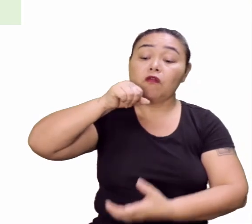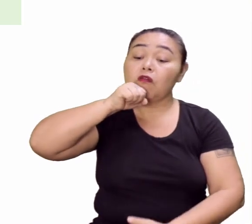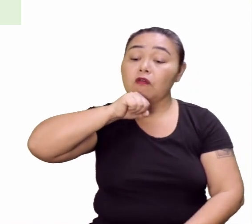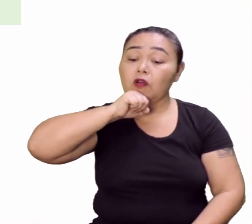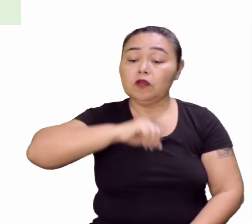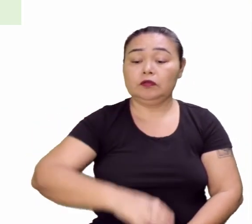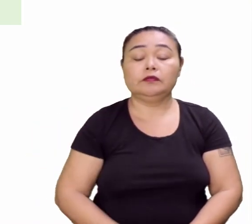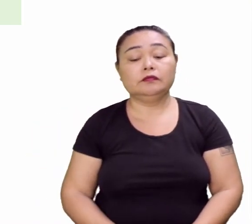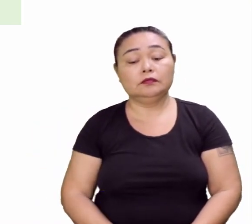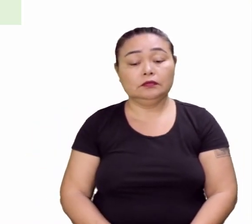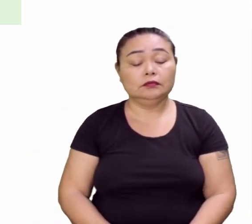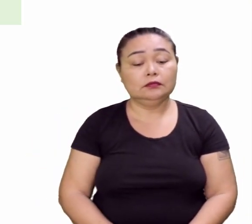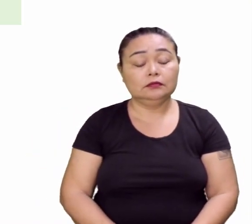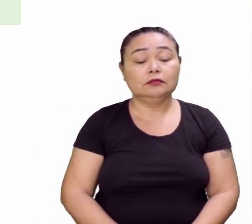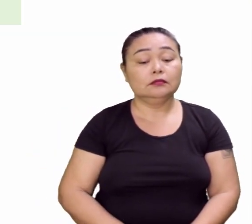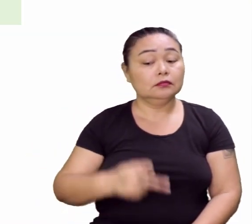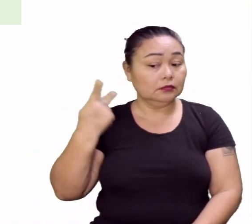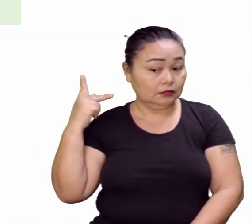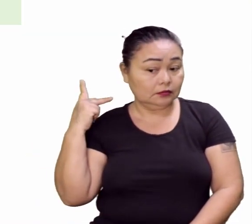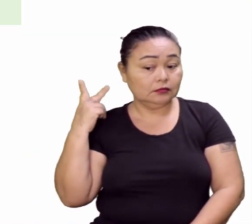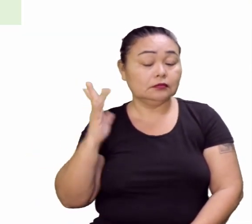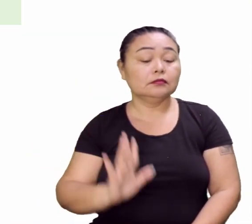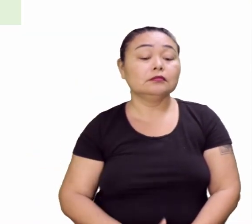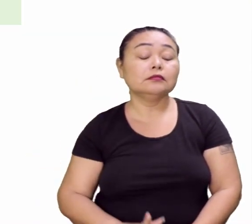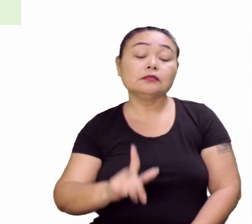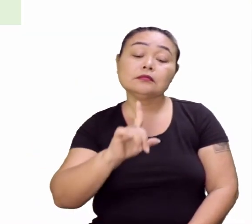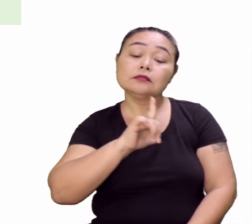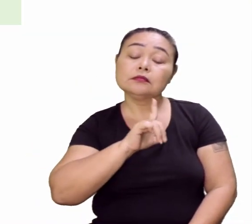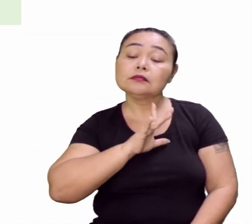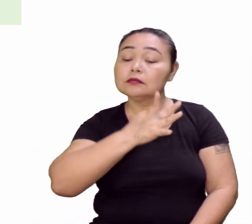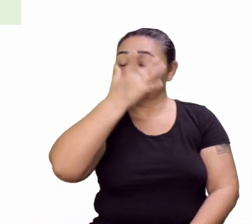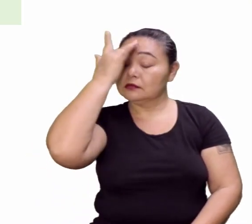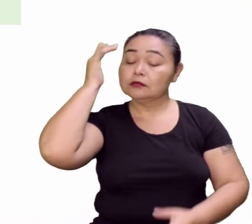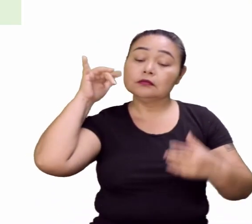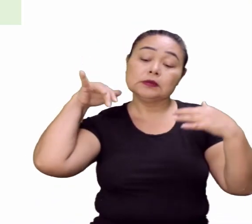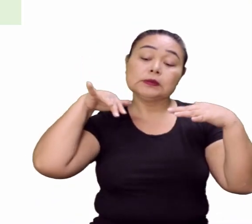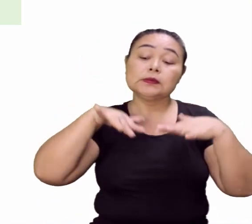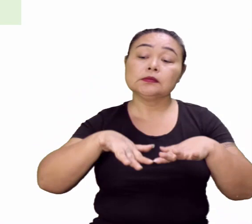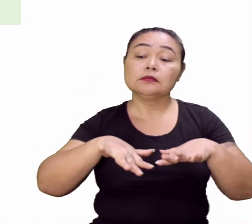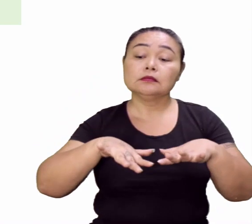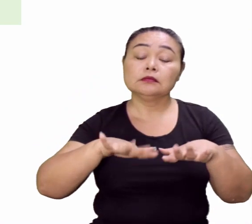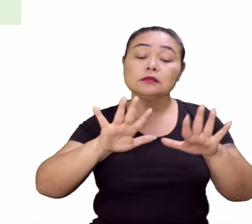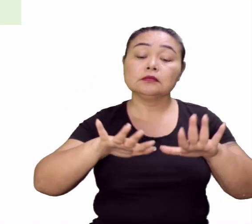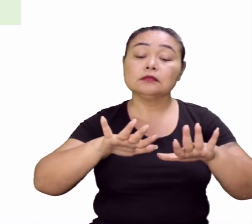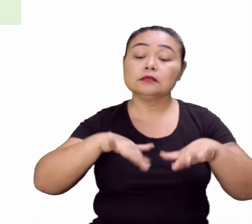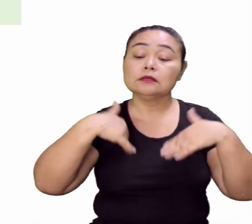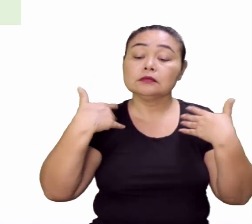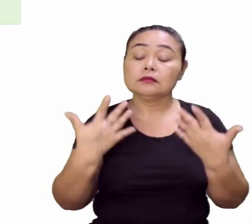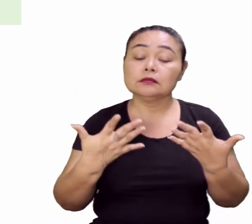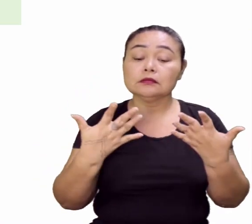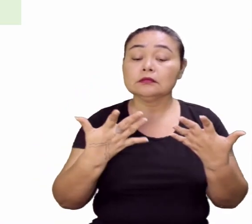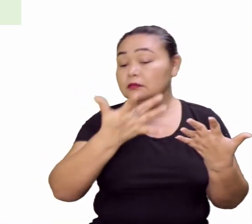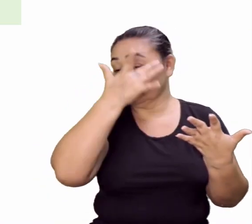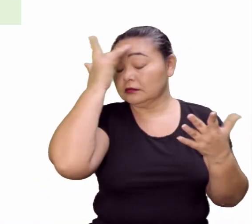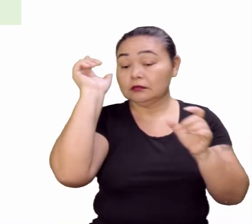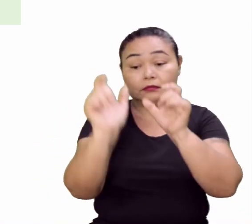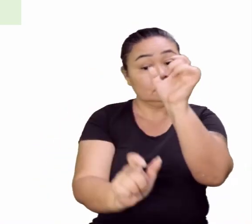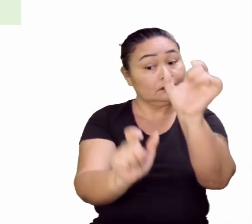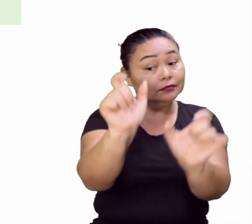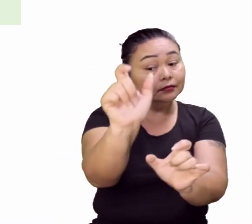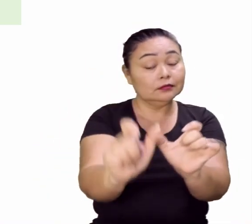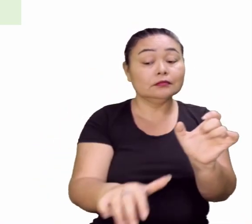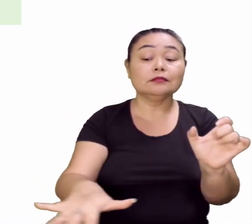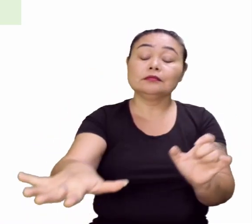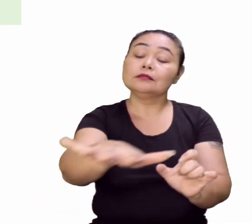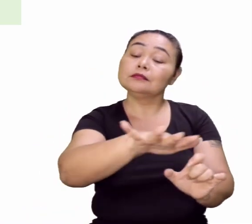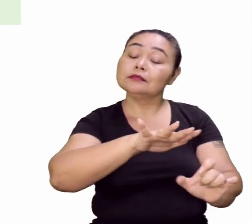isso? Exato. Então, tem que ter essa concentração de habitantes. No entanto, uma concentração de habitantes num determinado